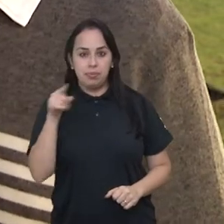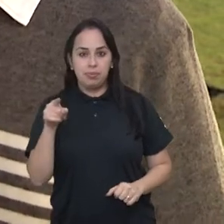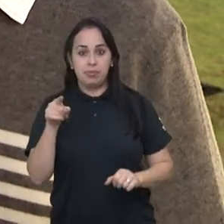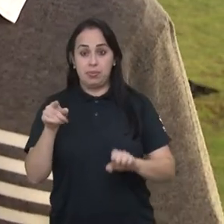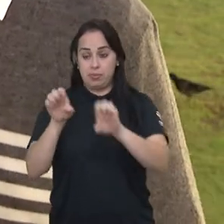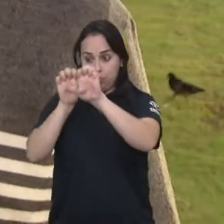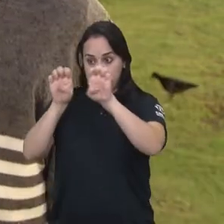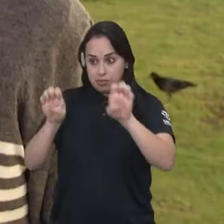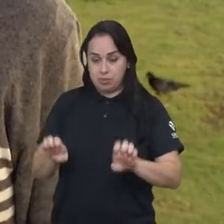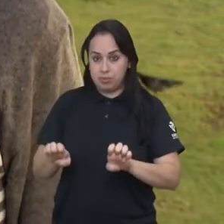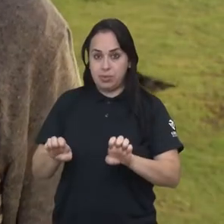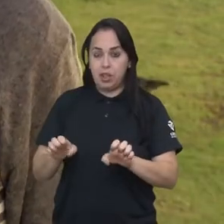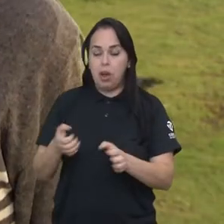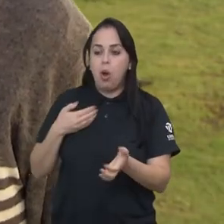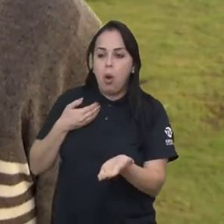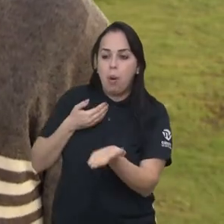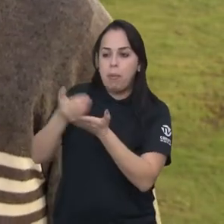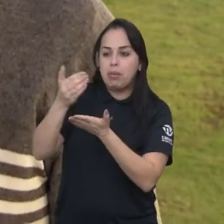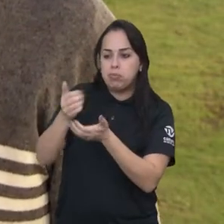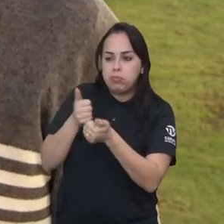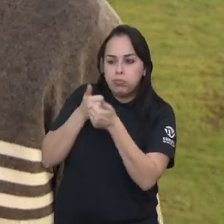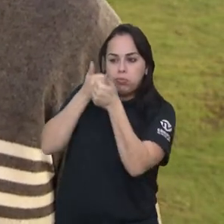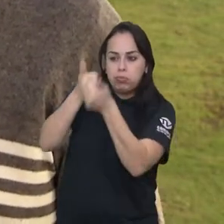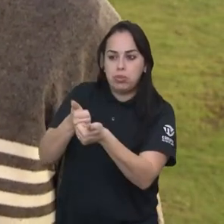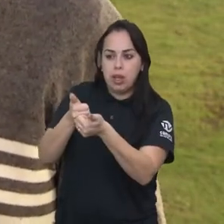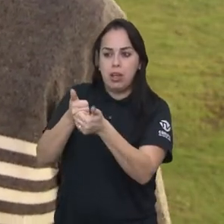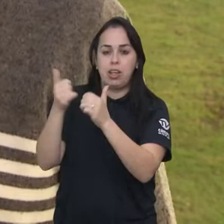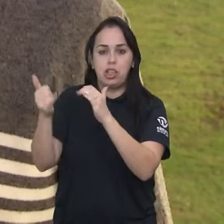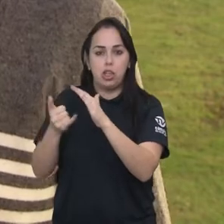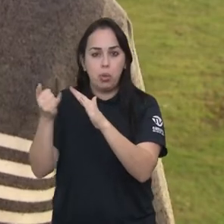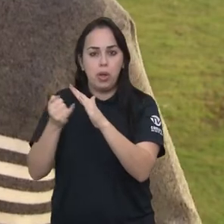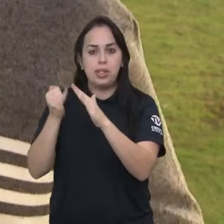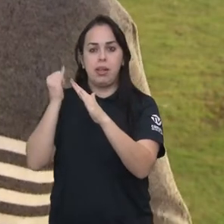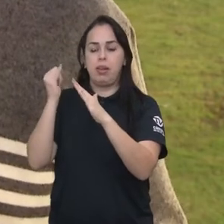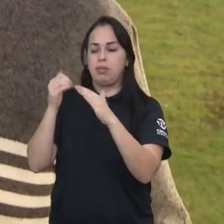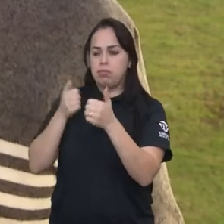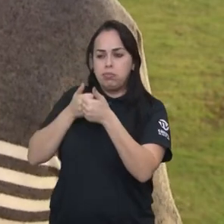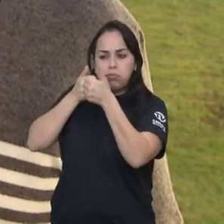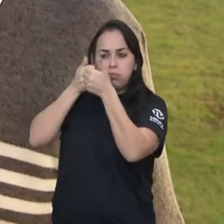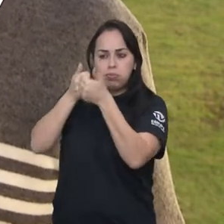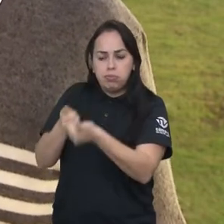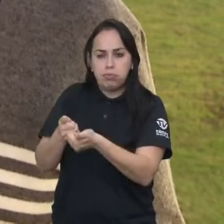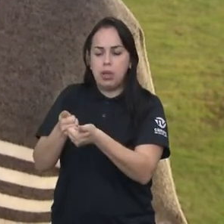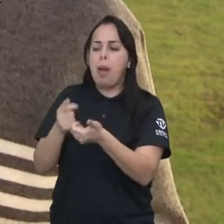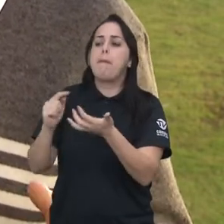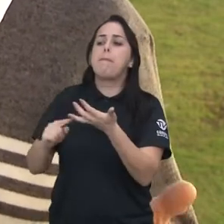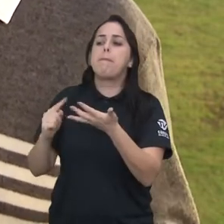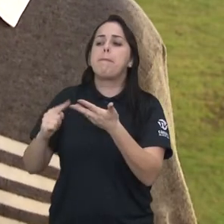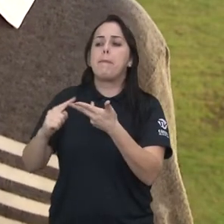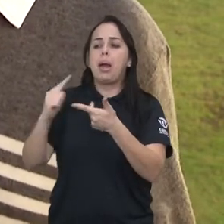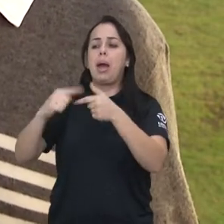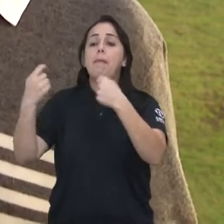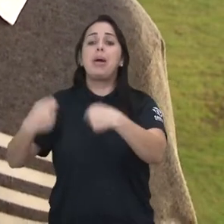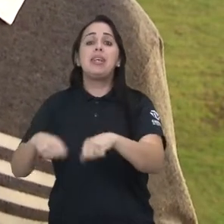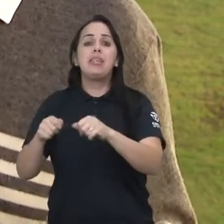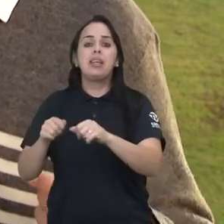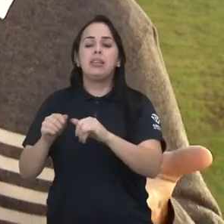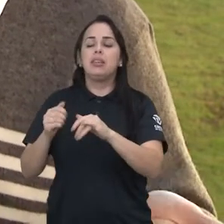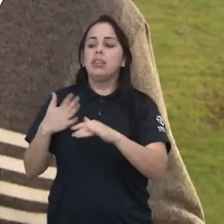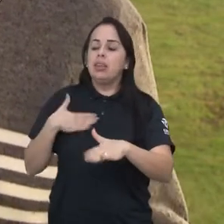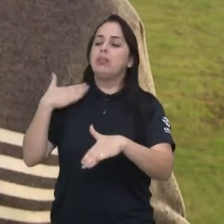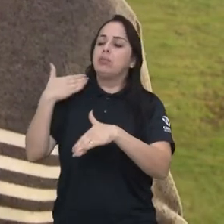estrutura acompanha essas entidades né fortalece essas entidades com as necessidades que elas precisa e com e